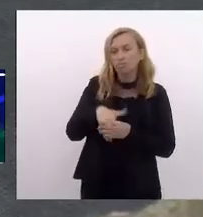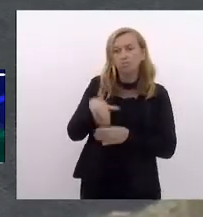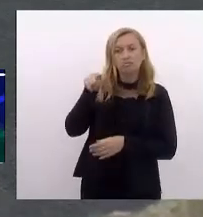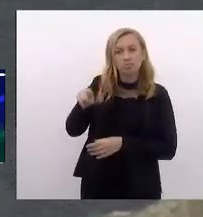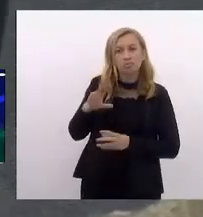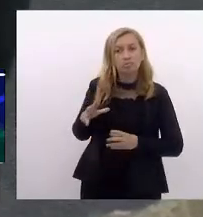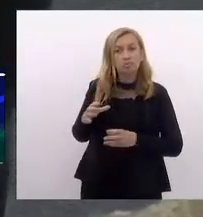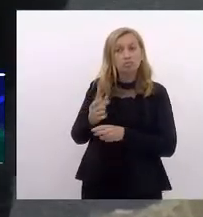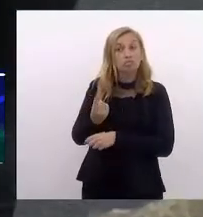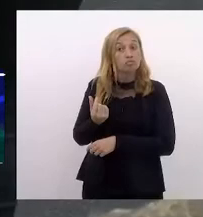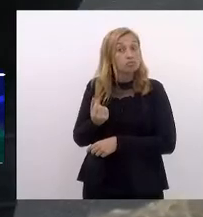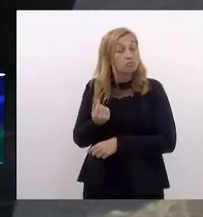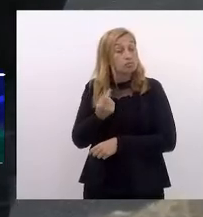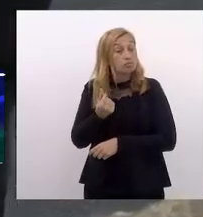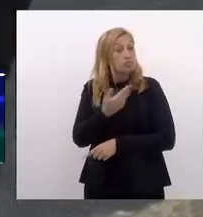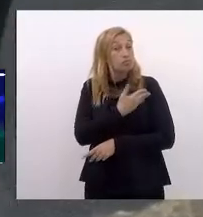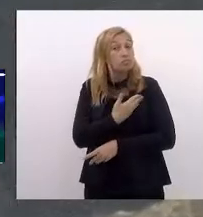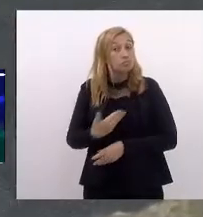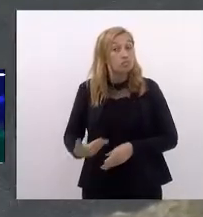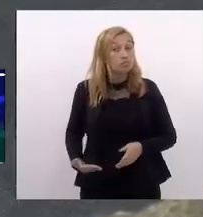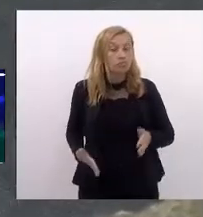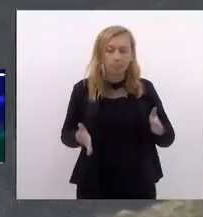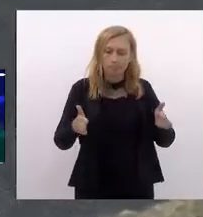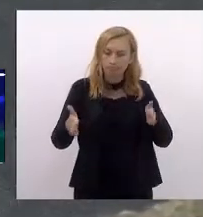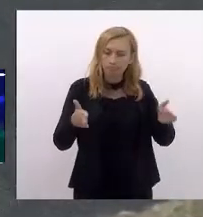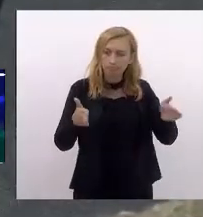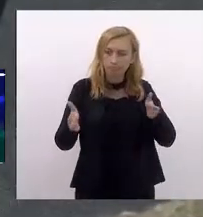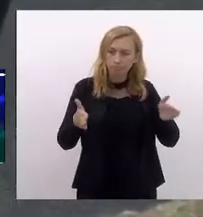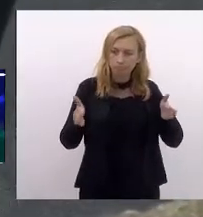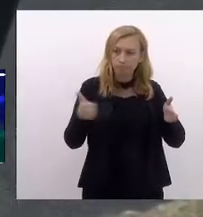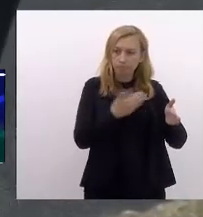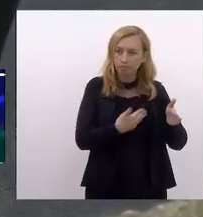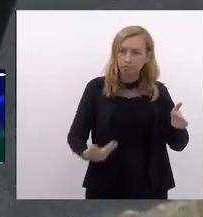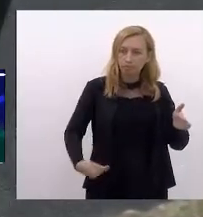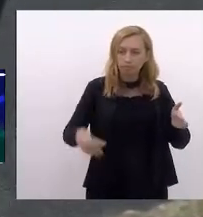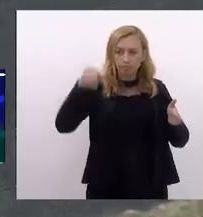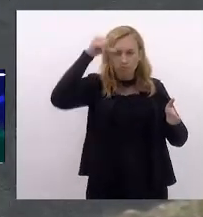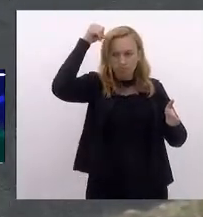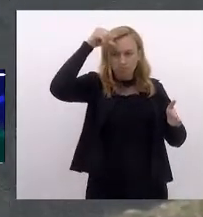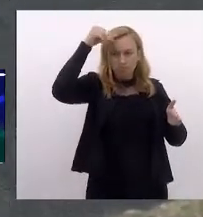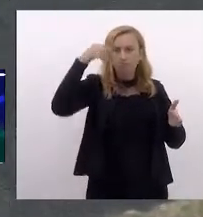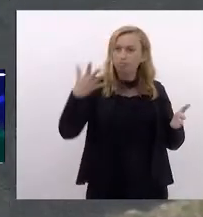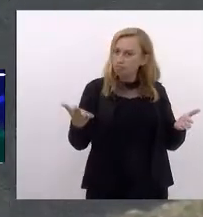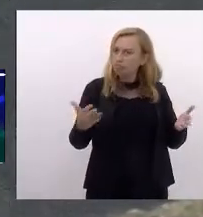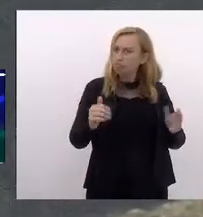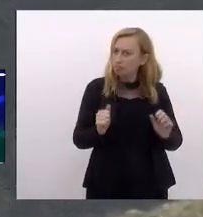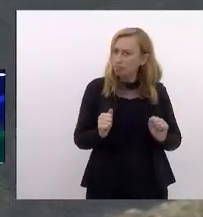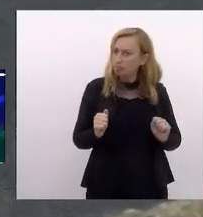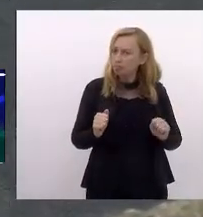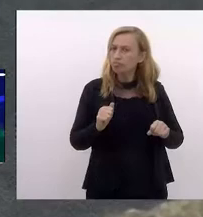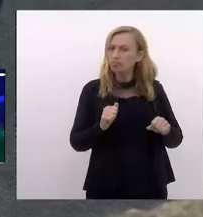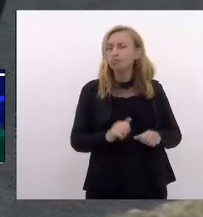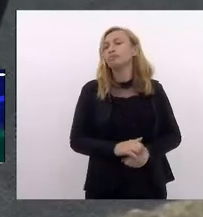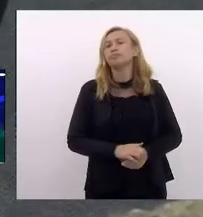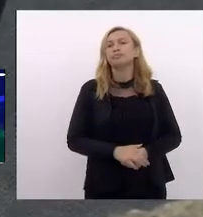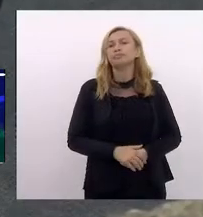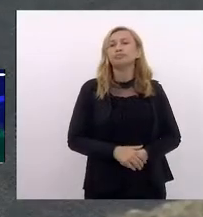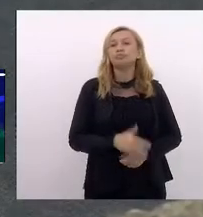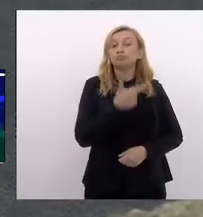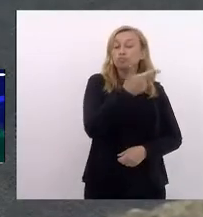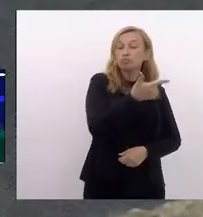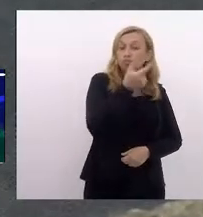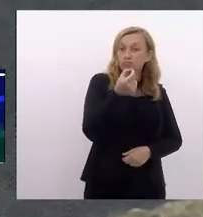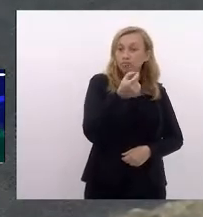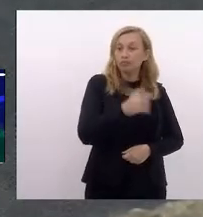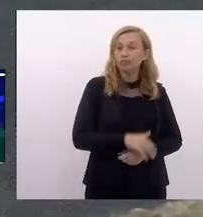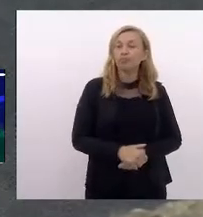Lucinha as contas as contas do governo vídeo seu e dobrando Castro referente ao exercício de